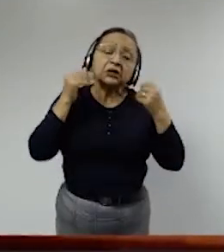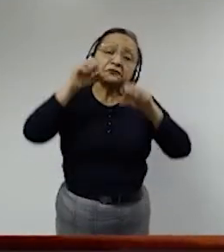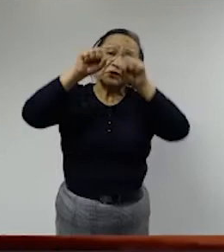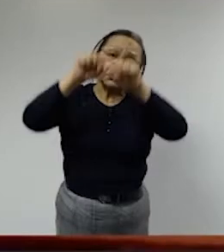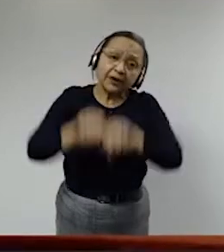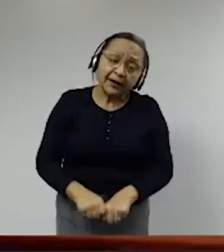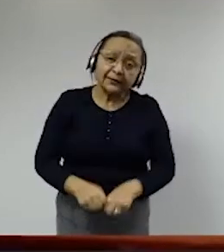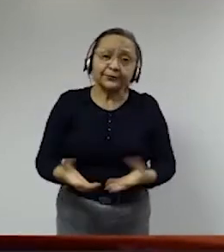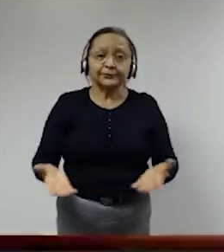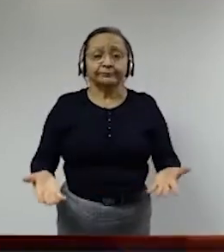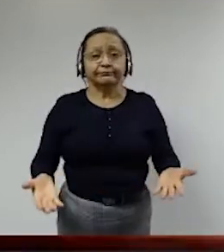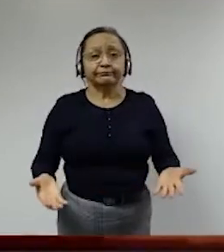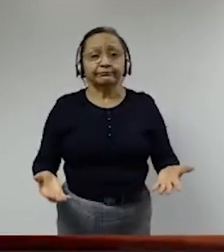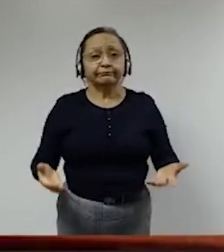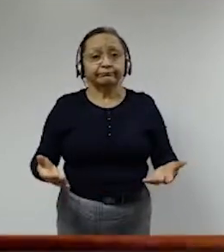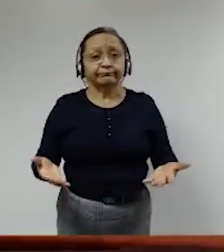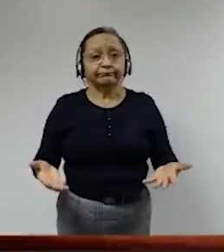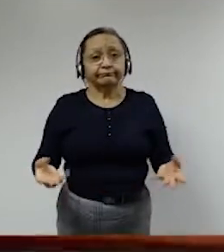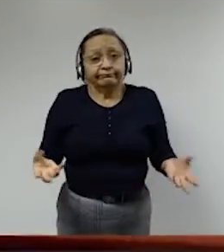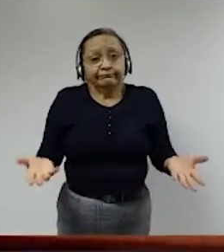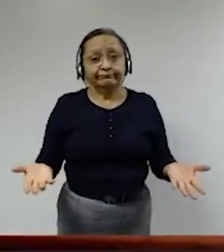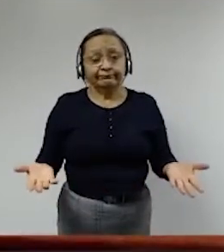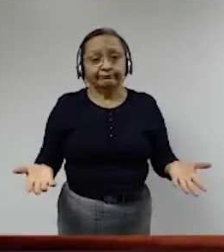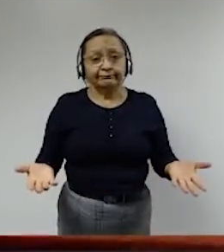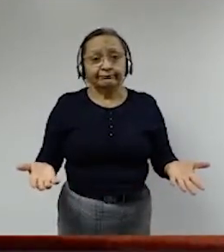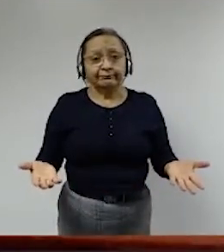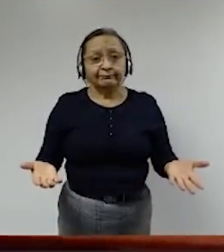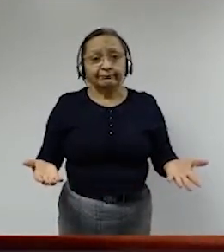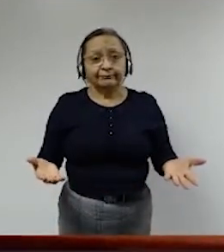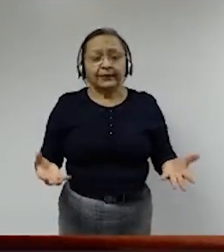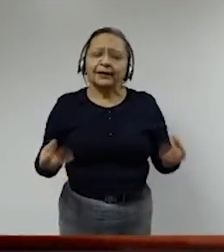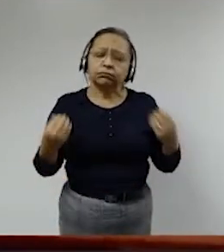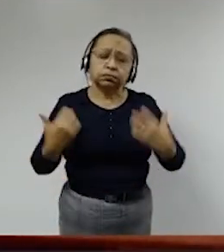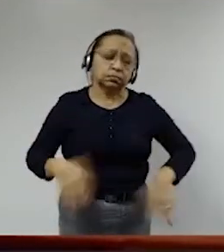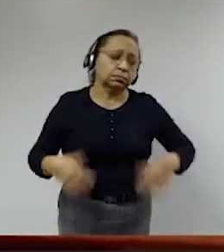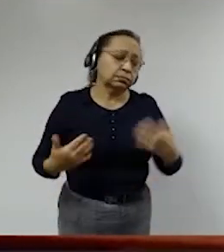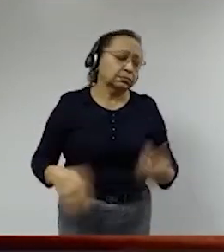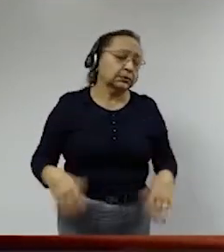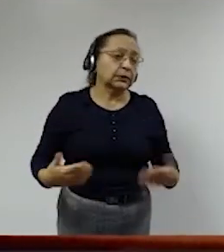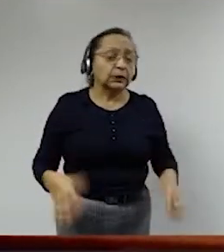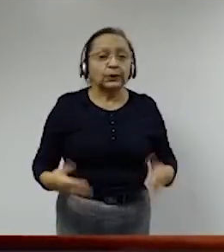cinemas fechados, teatros, é desesperador.